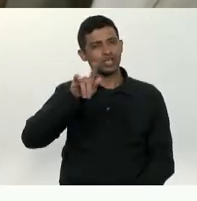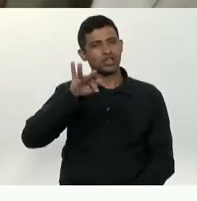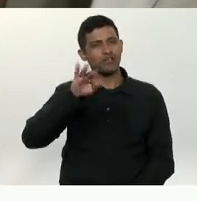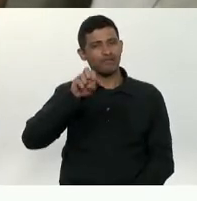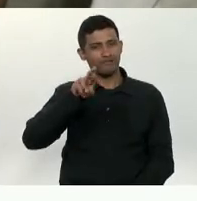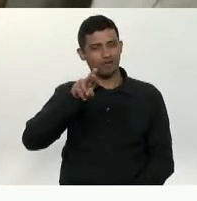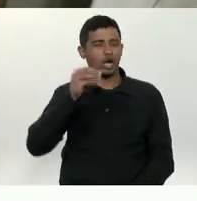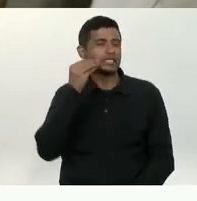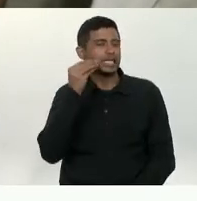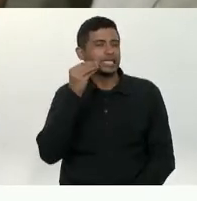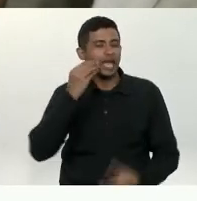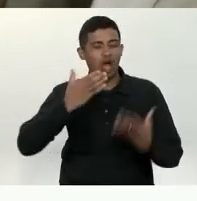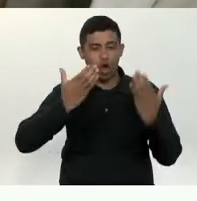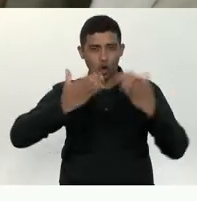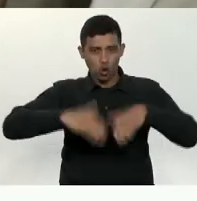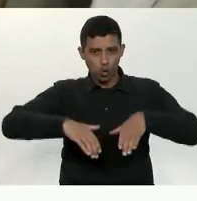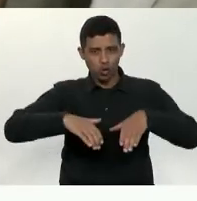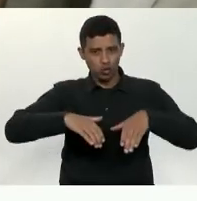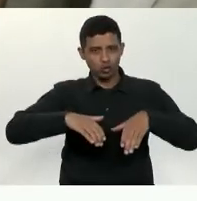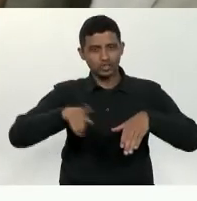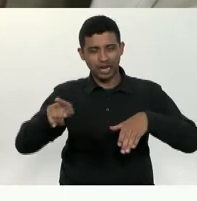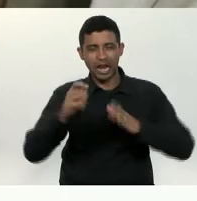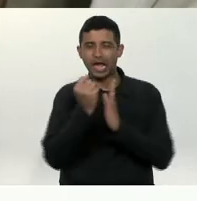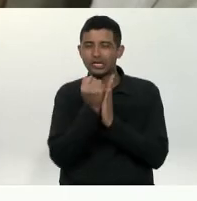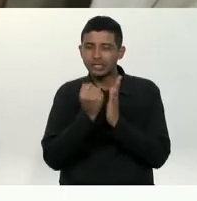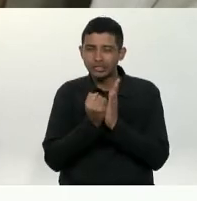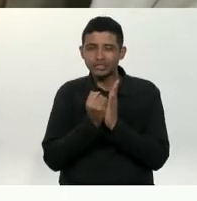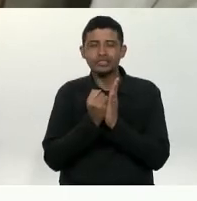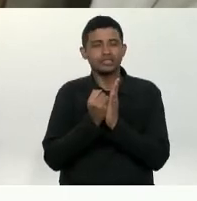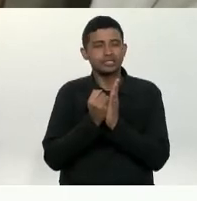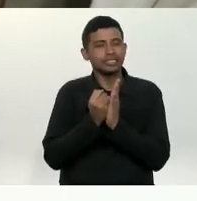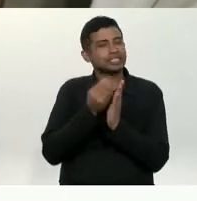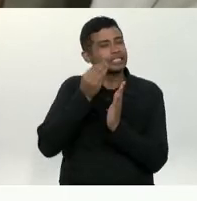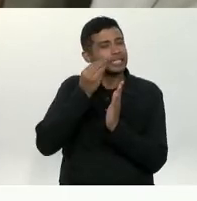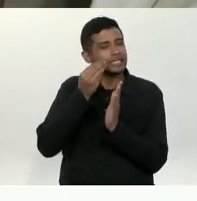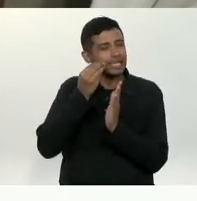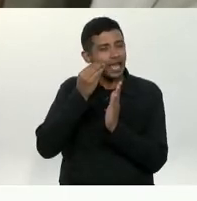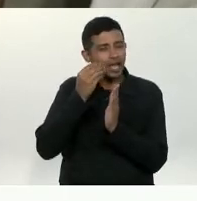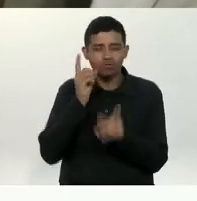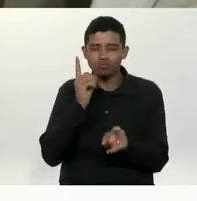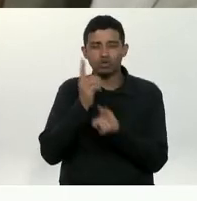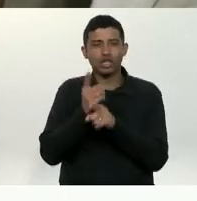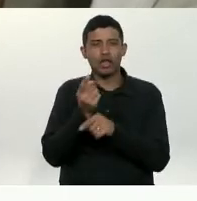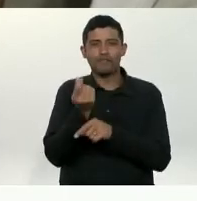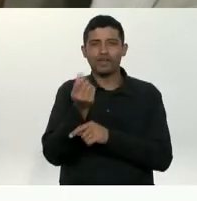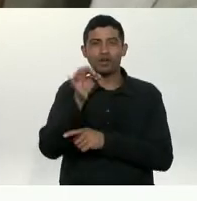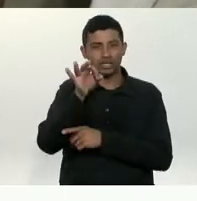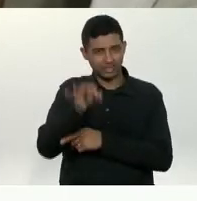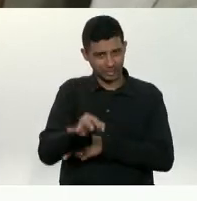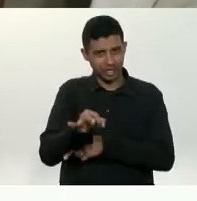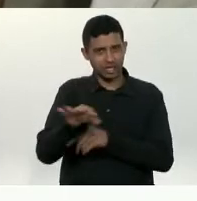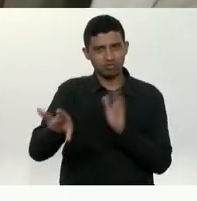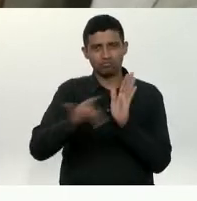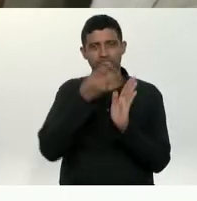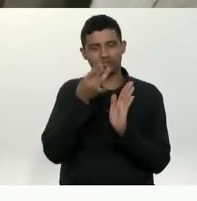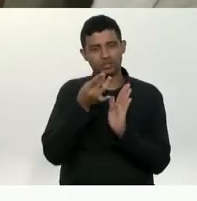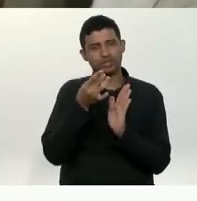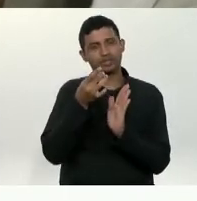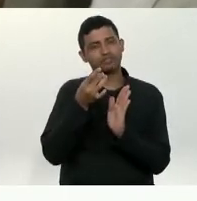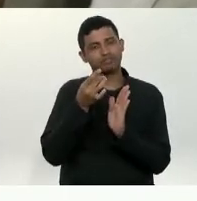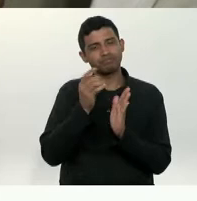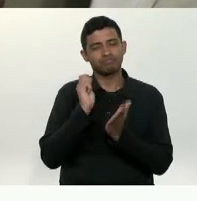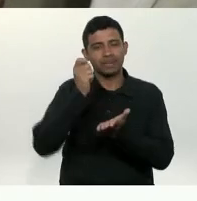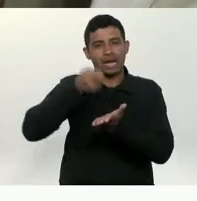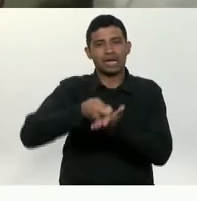de licitação, promovido pela Genesa, para que cheguemos a um valor adequado da outorga a ser devida. Agora,